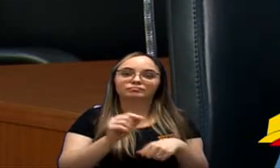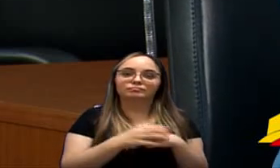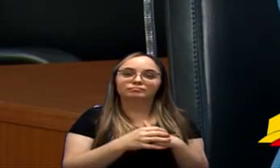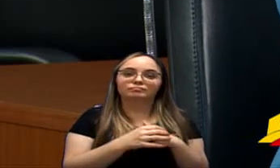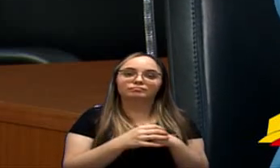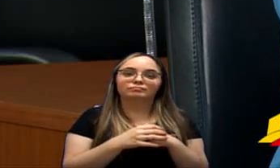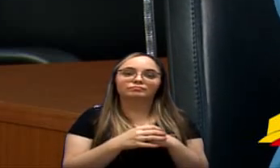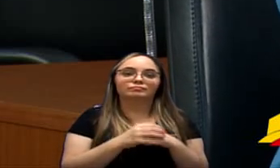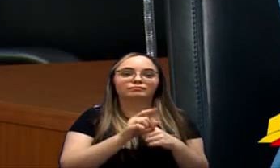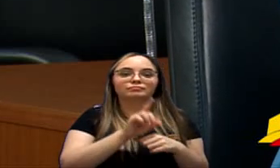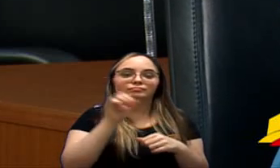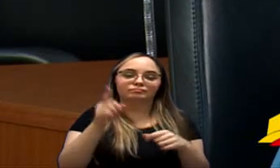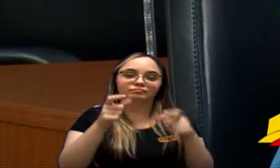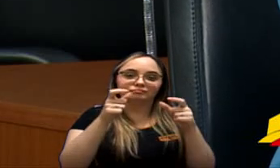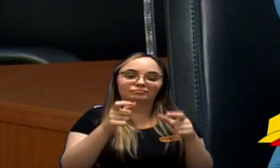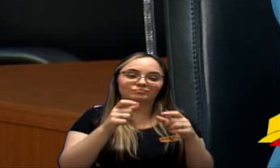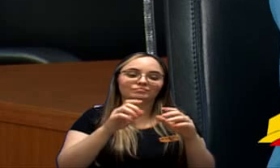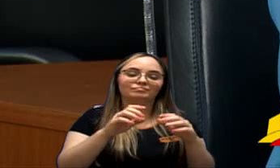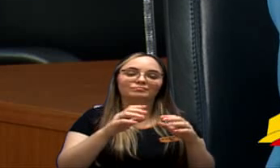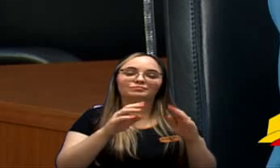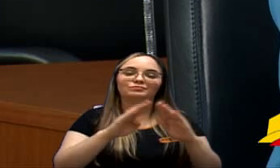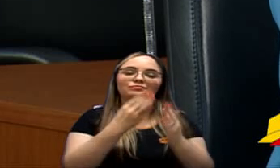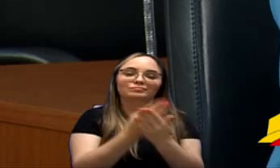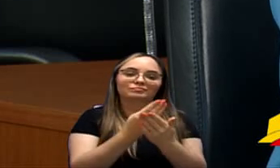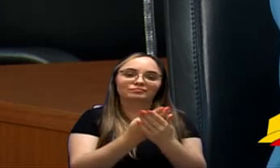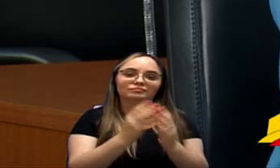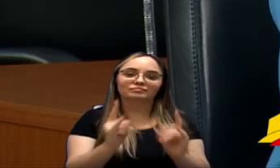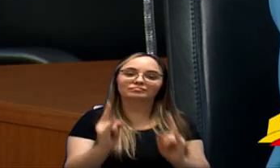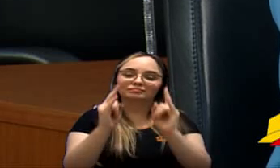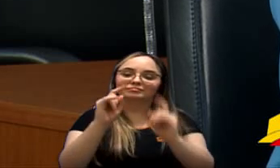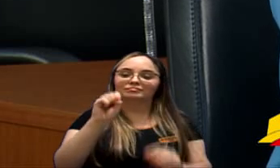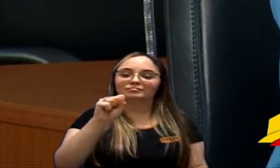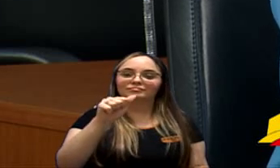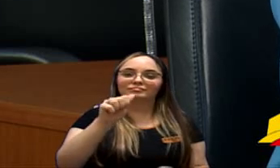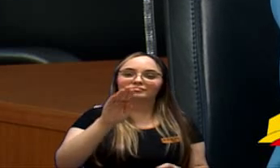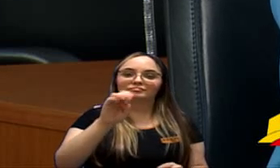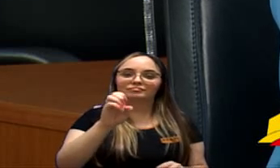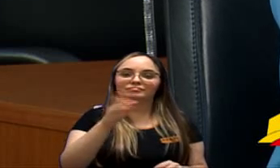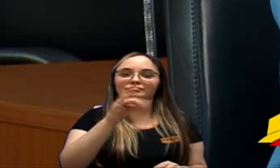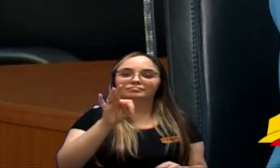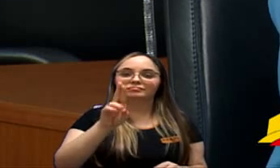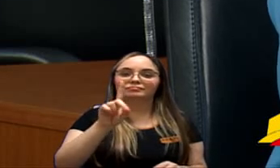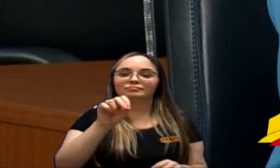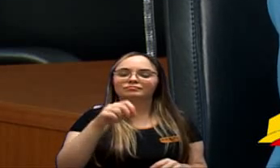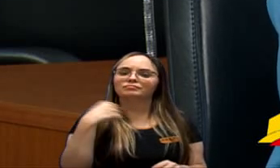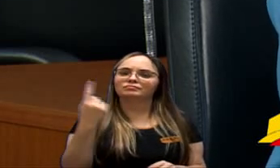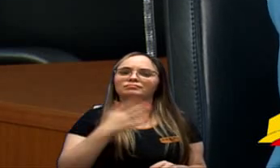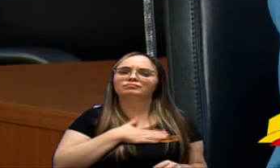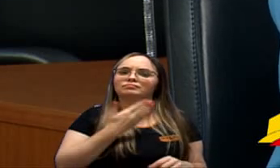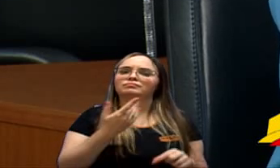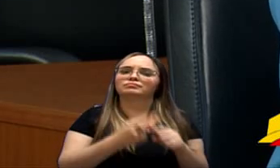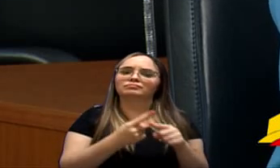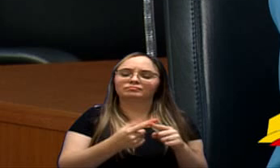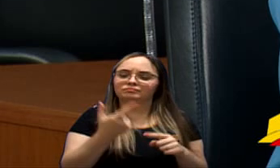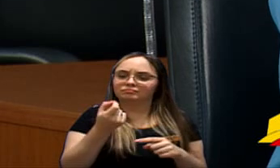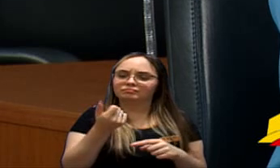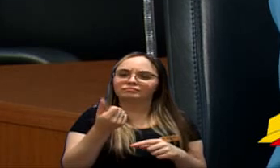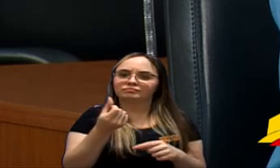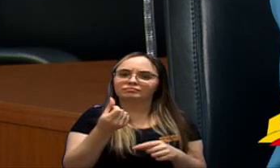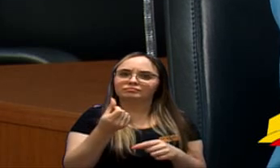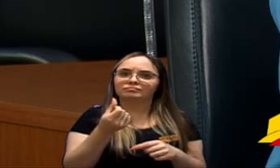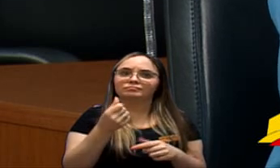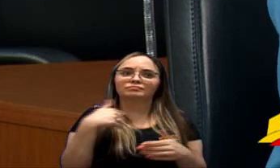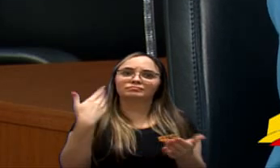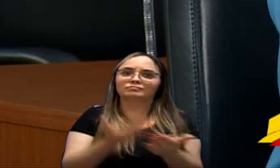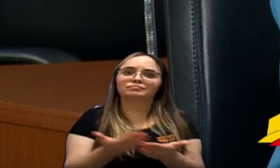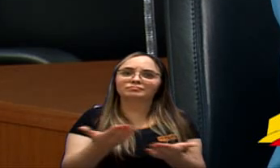referente ao sabe-tudos. Tá? Esse sabe-tudos causa um espanto grande, nós estamos desde 2016 com esse sabe-tudo